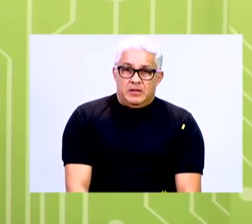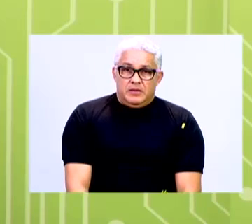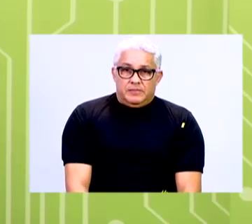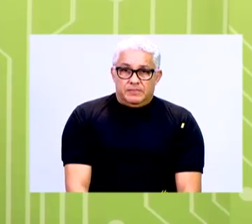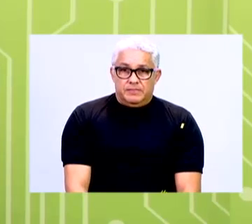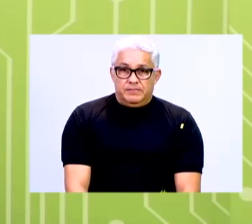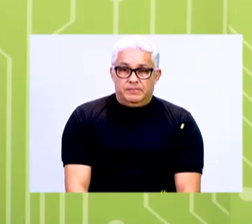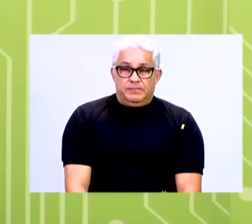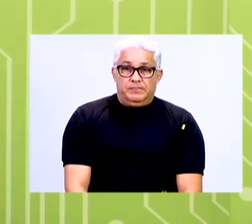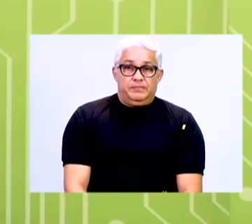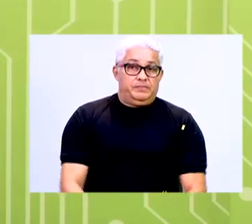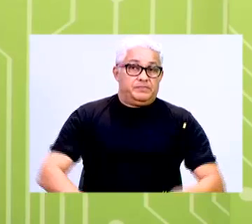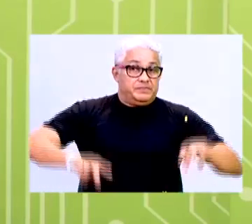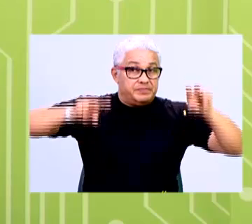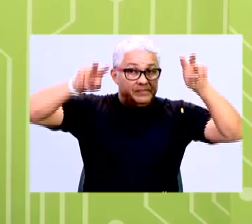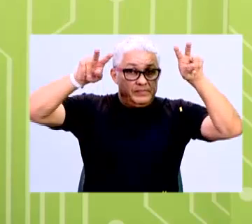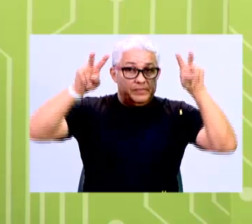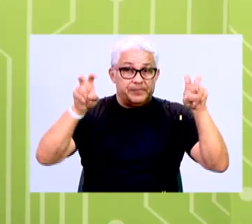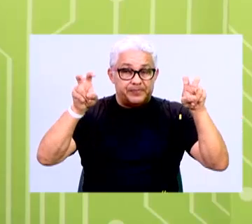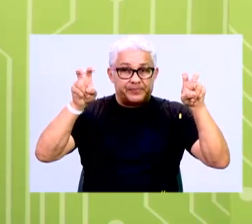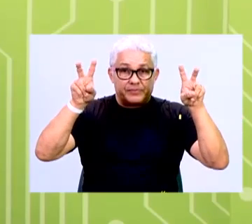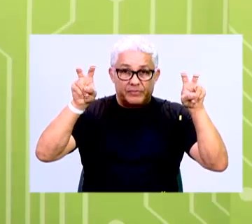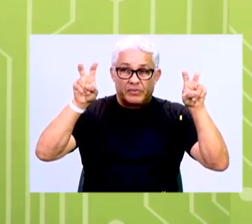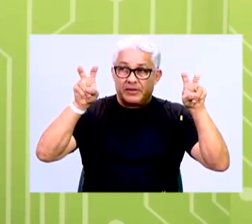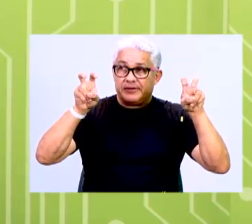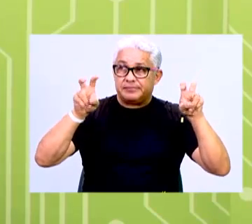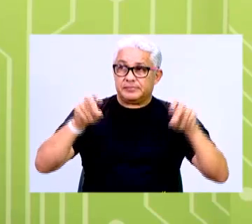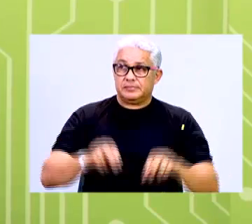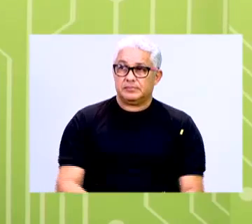Quando estávamos falando lá que